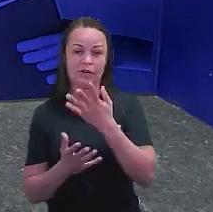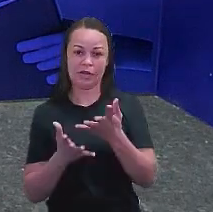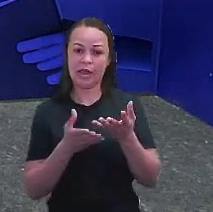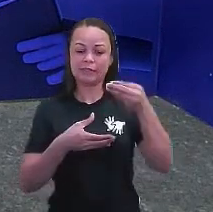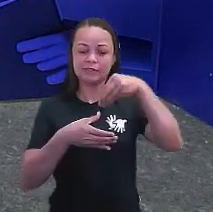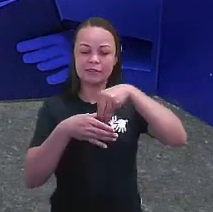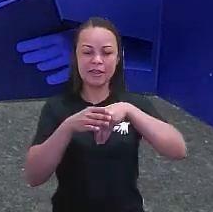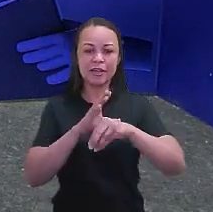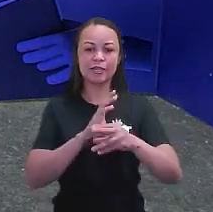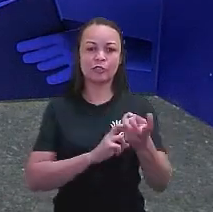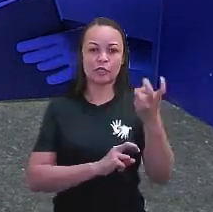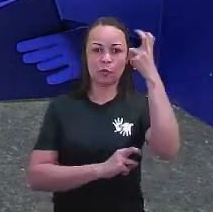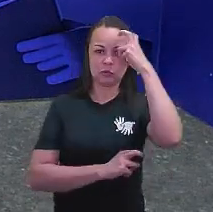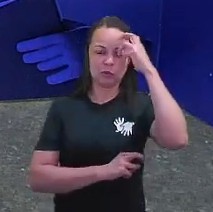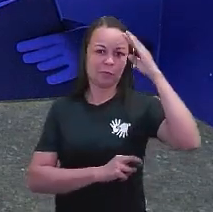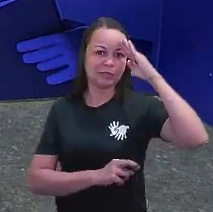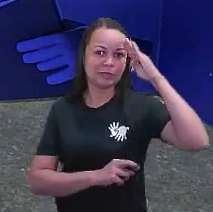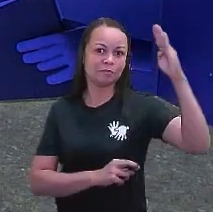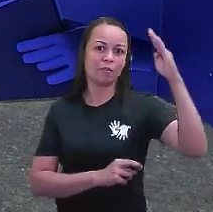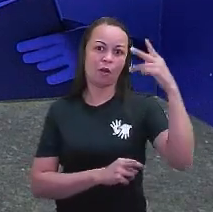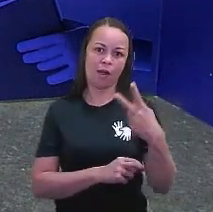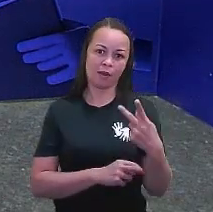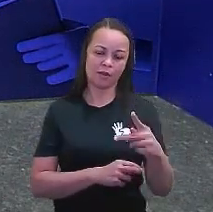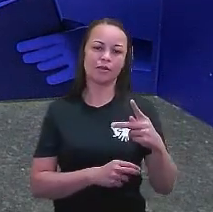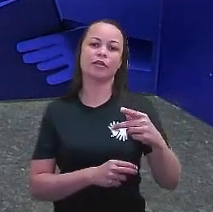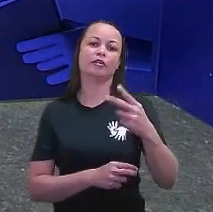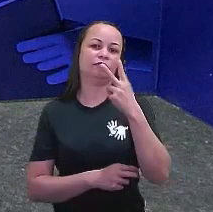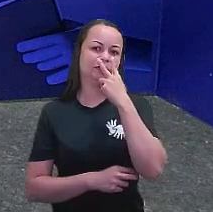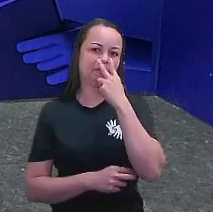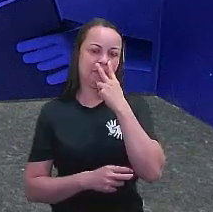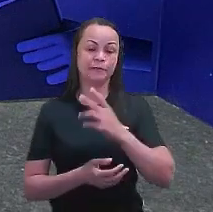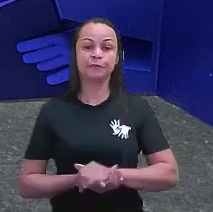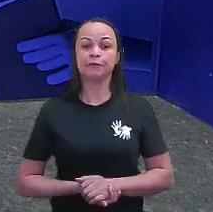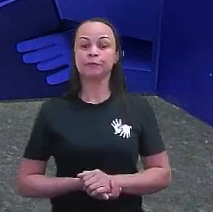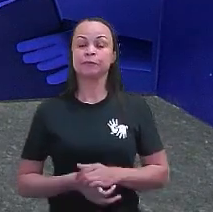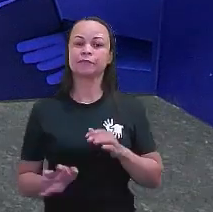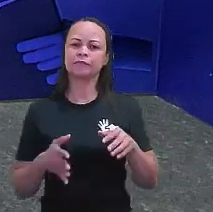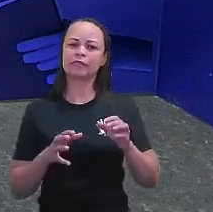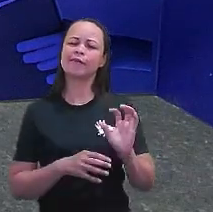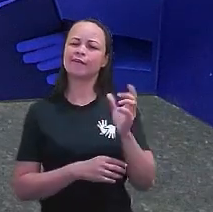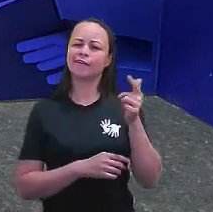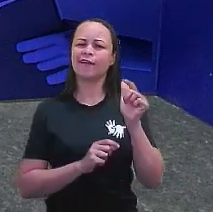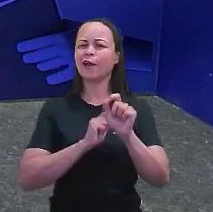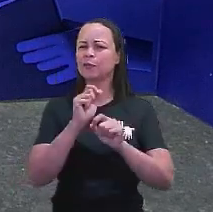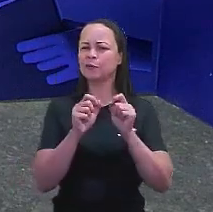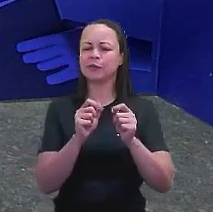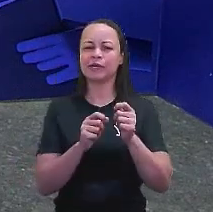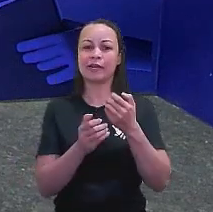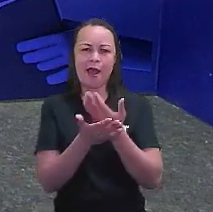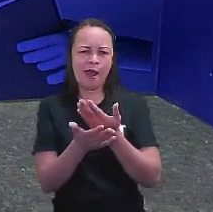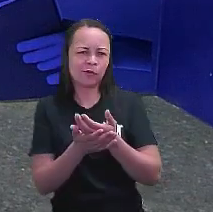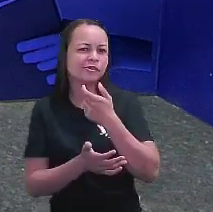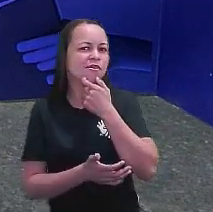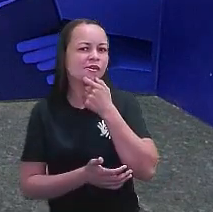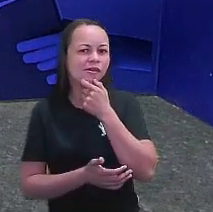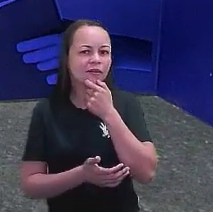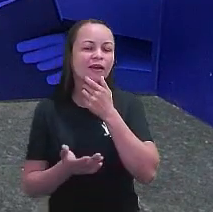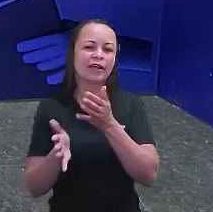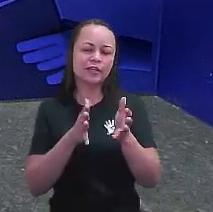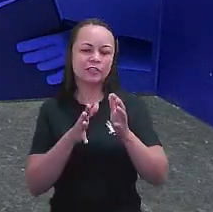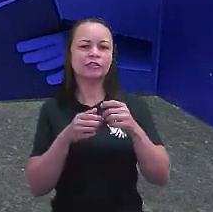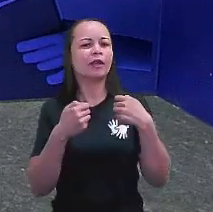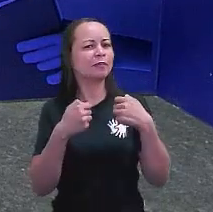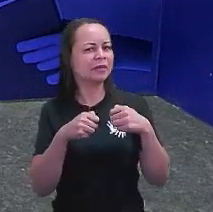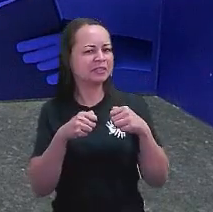nossa cultura, principalmente aqui de Vitória de Santo Antão. E claro, na nossa aula de língua inglesa não poderia de